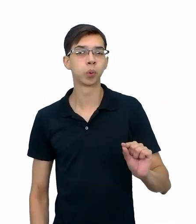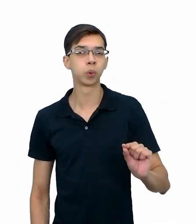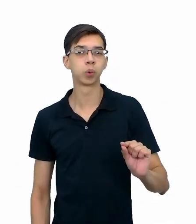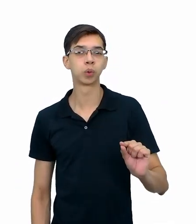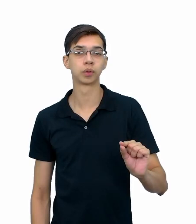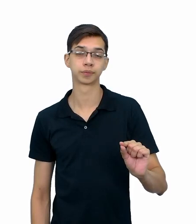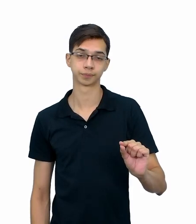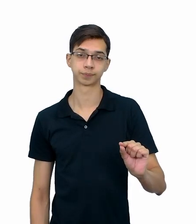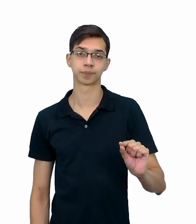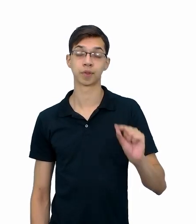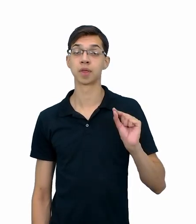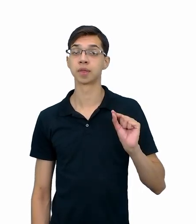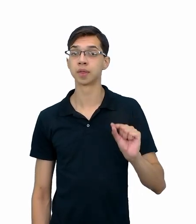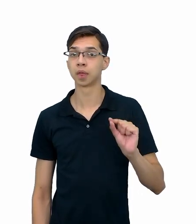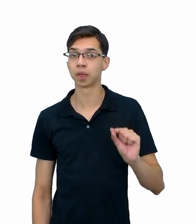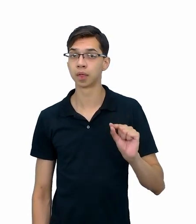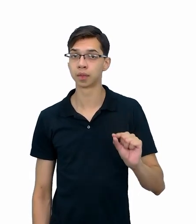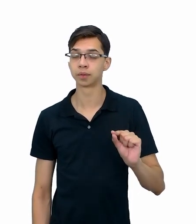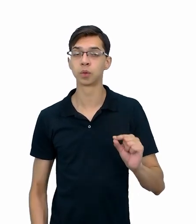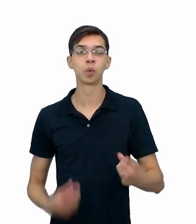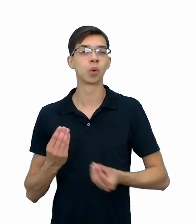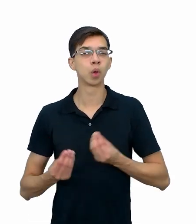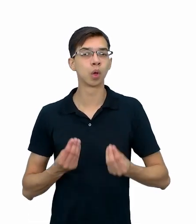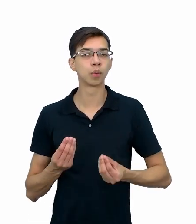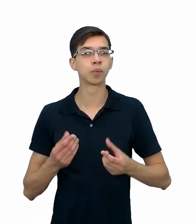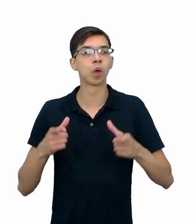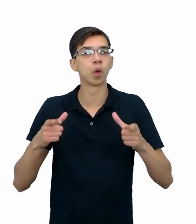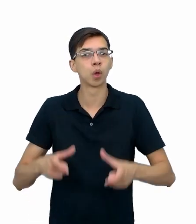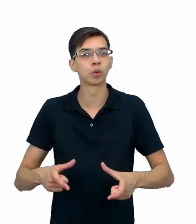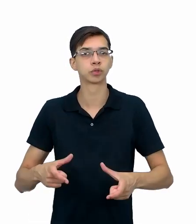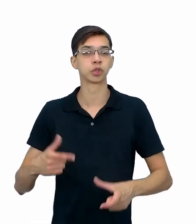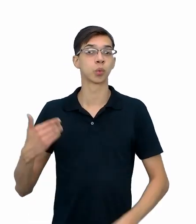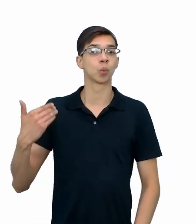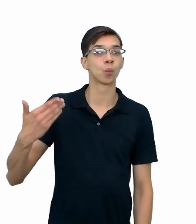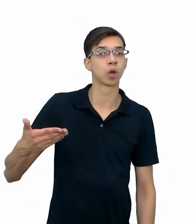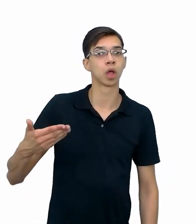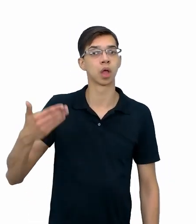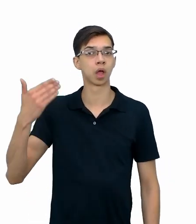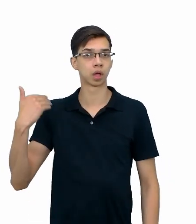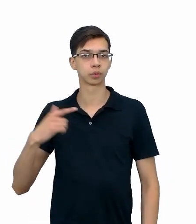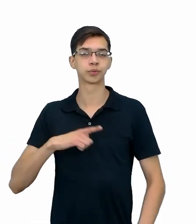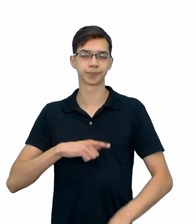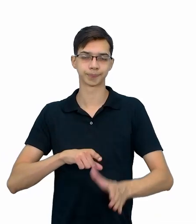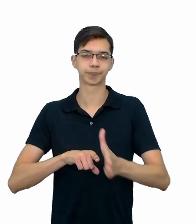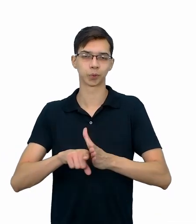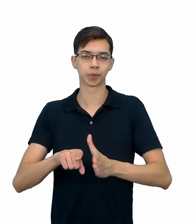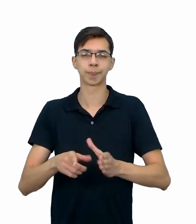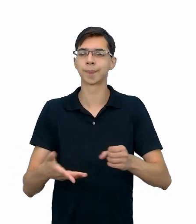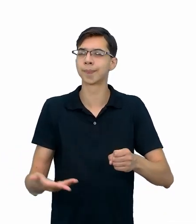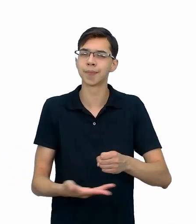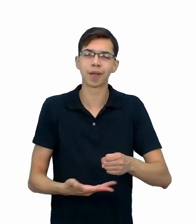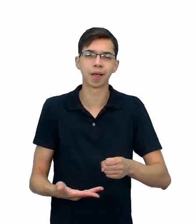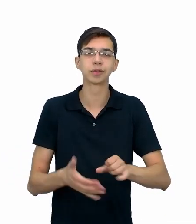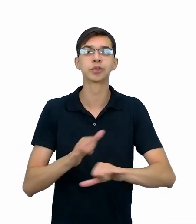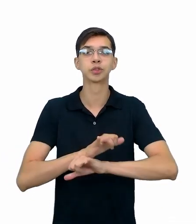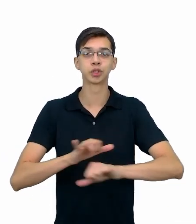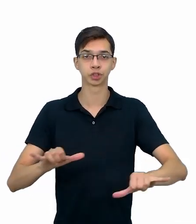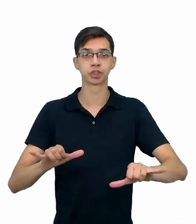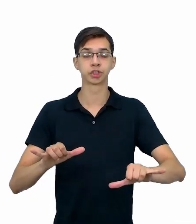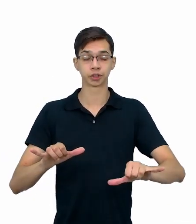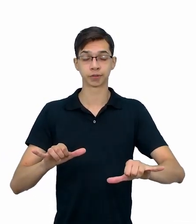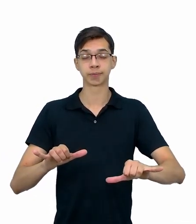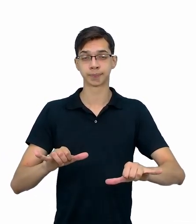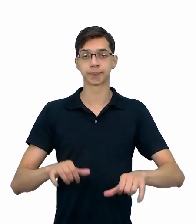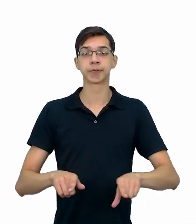quem, quando, onde, como e porquê, que são as perguntas básicas que compõem a estrutura de uma notícia, né? Também os